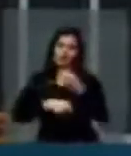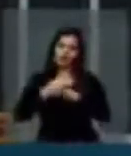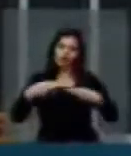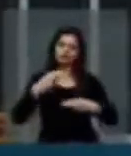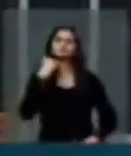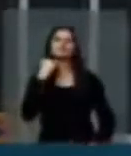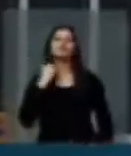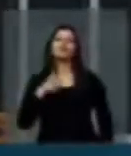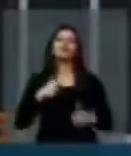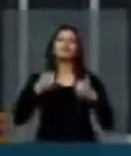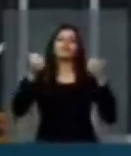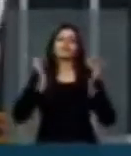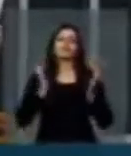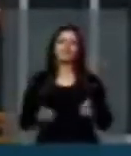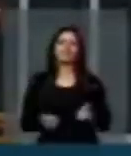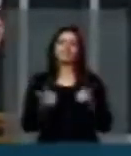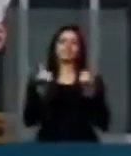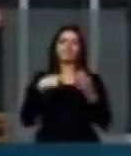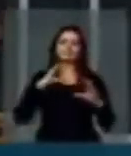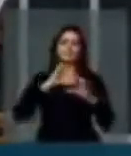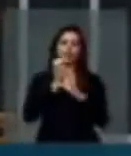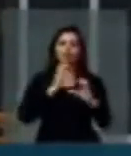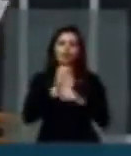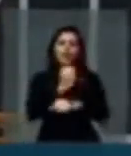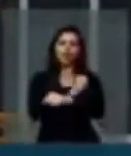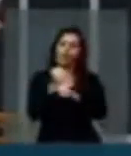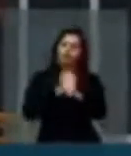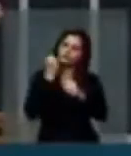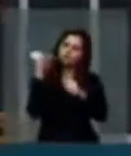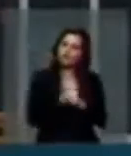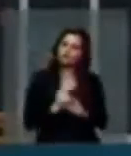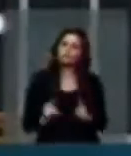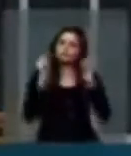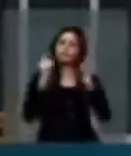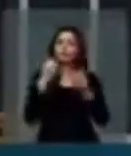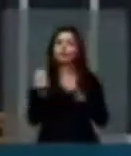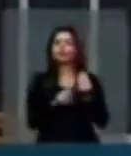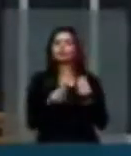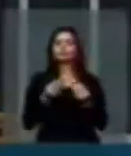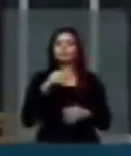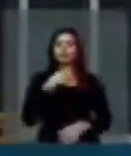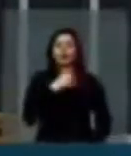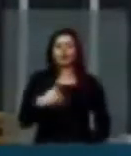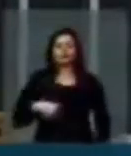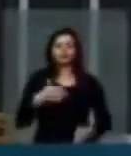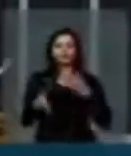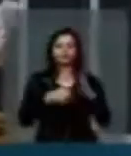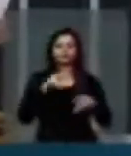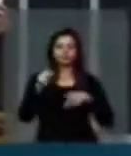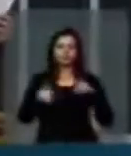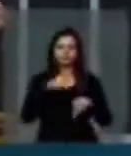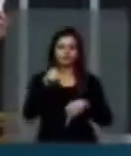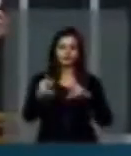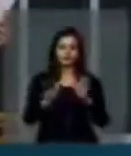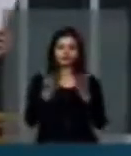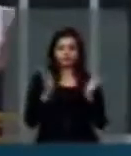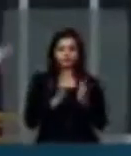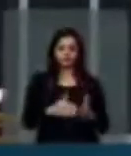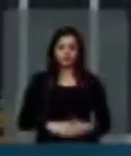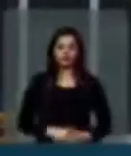uma prova novamente de como o governo trata a população mais pobre do Brasil. Tirar impostos da